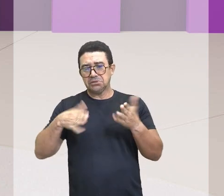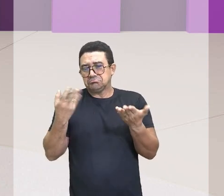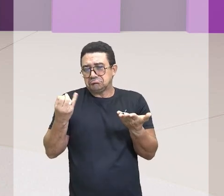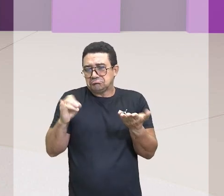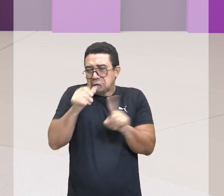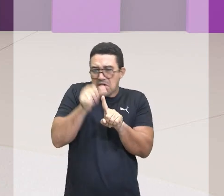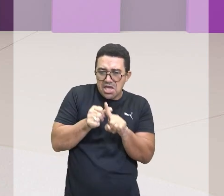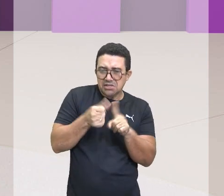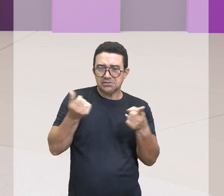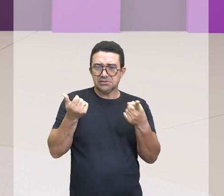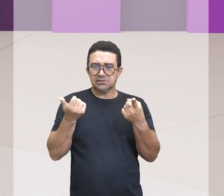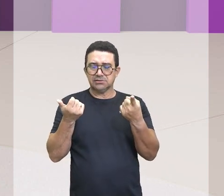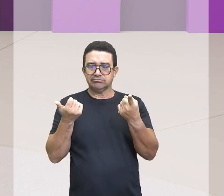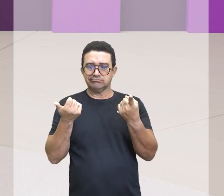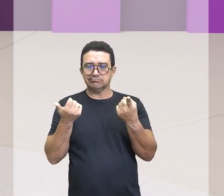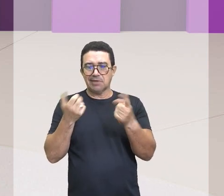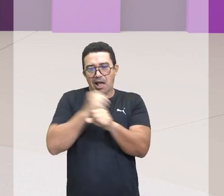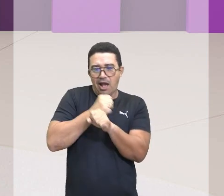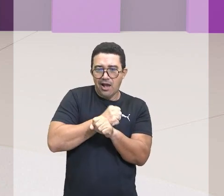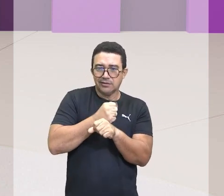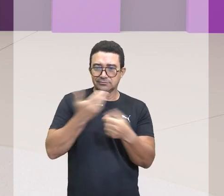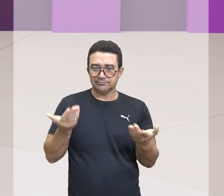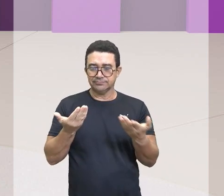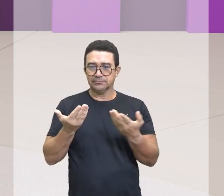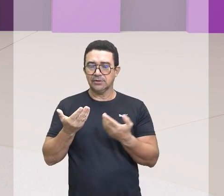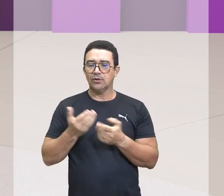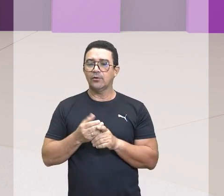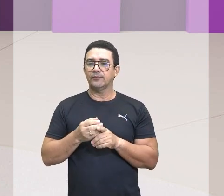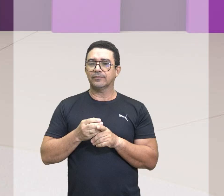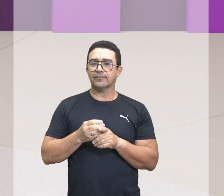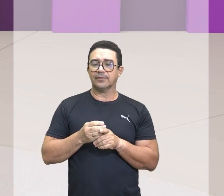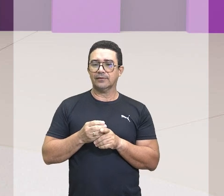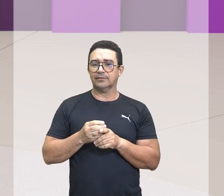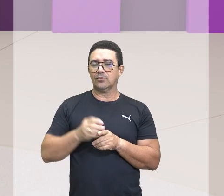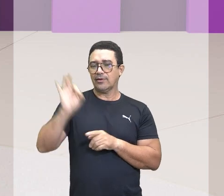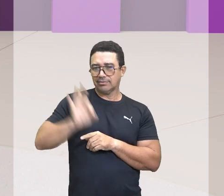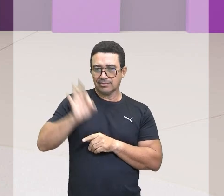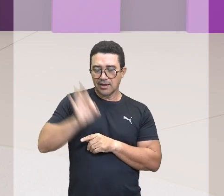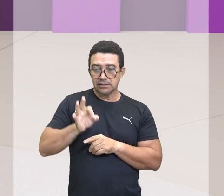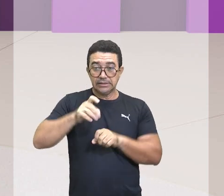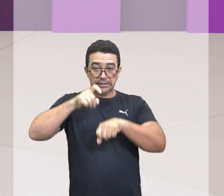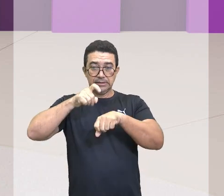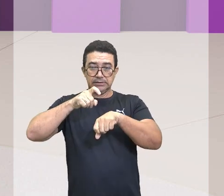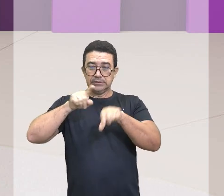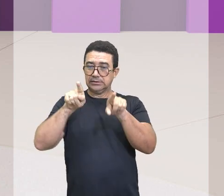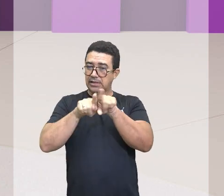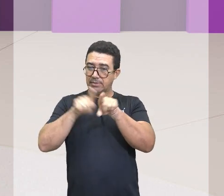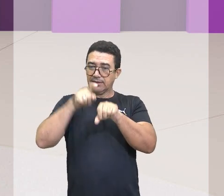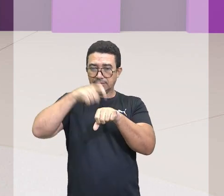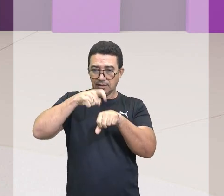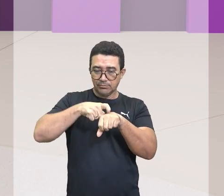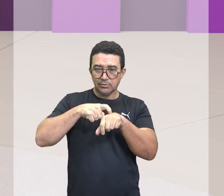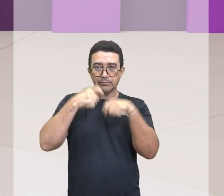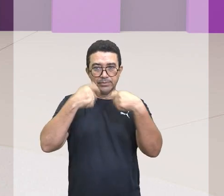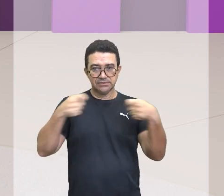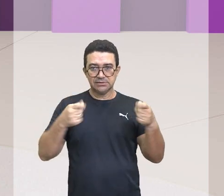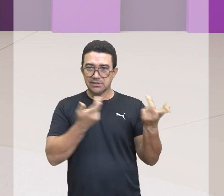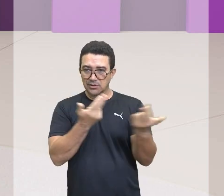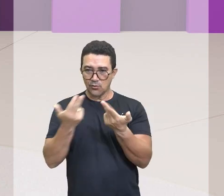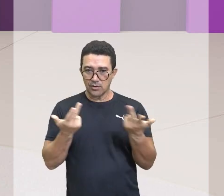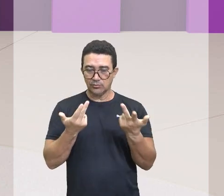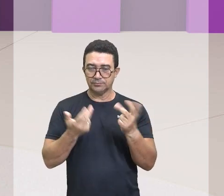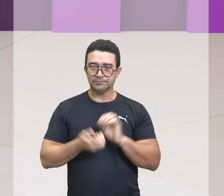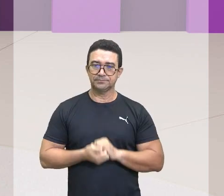ano. Então, a taxa e o tempo, elas têm que estar na mesma unidade. E o montante final vai